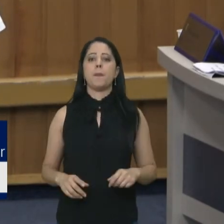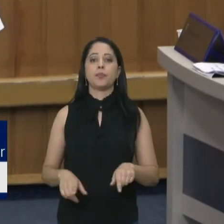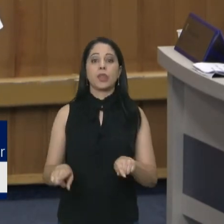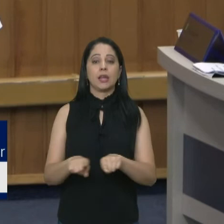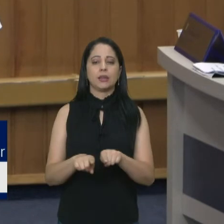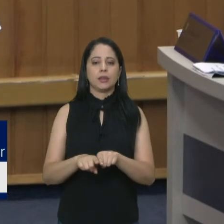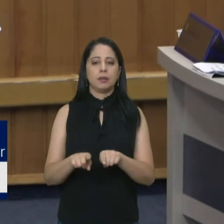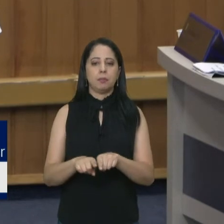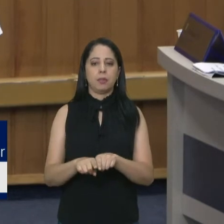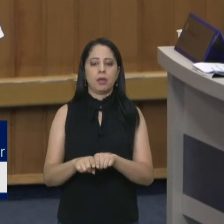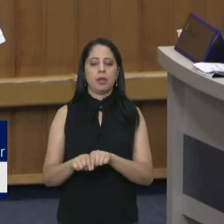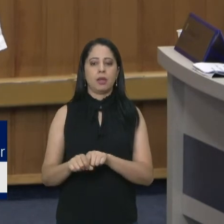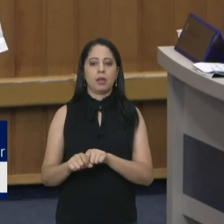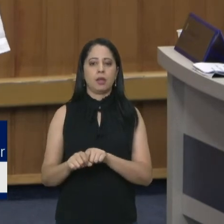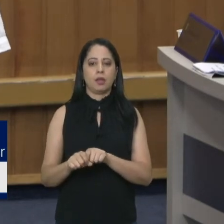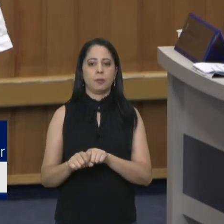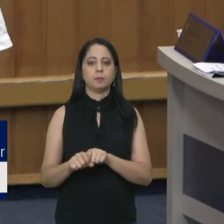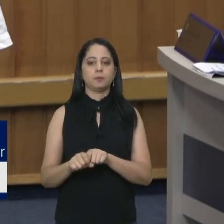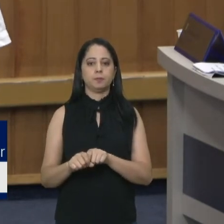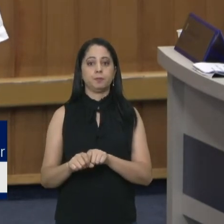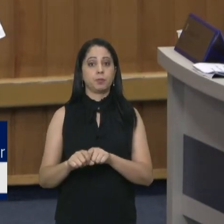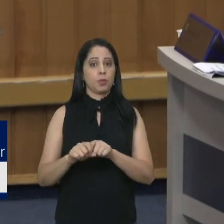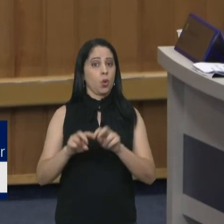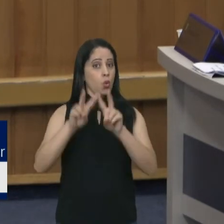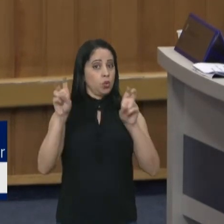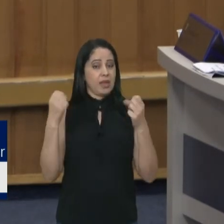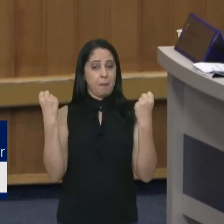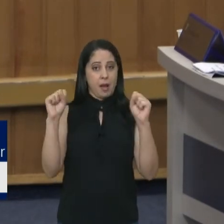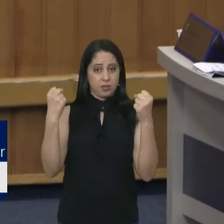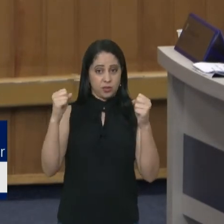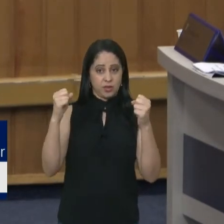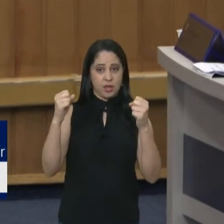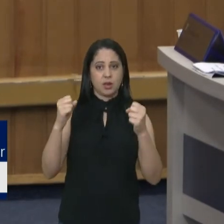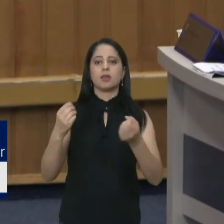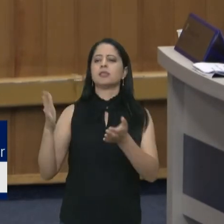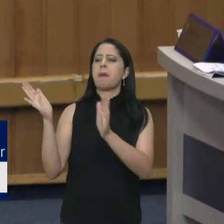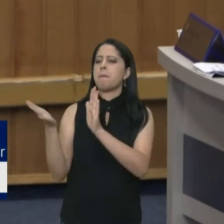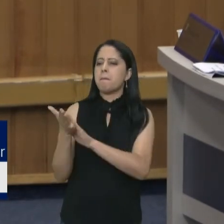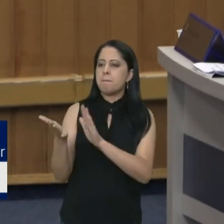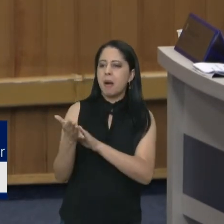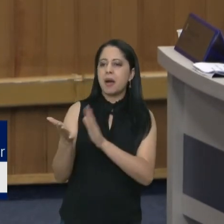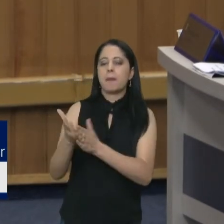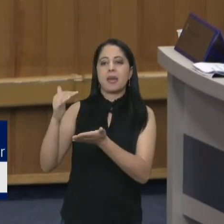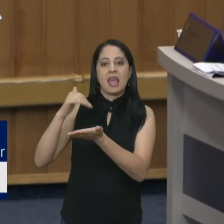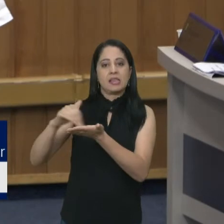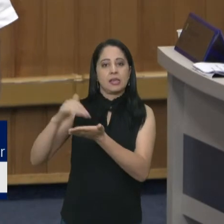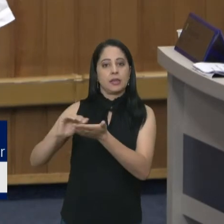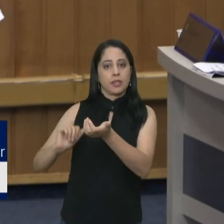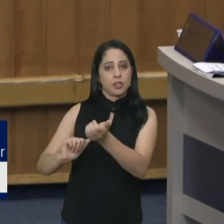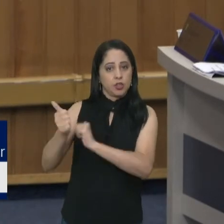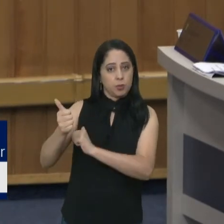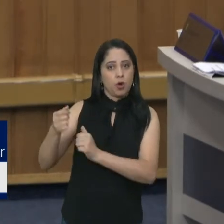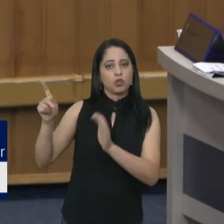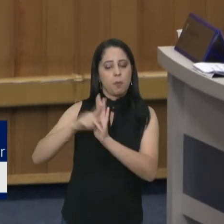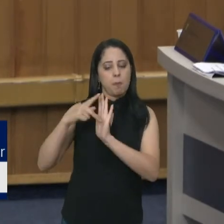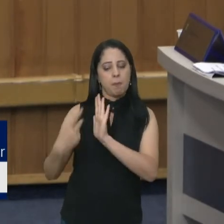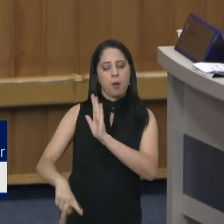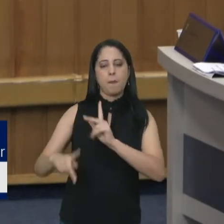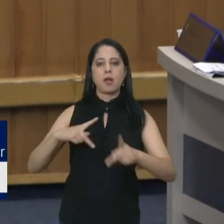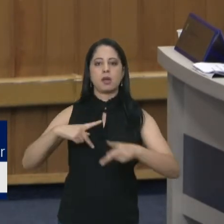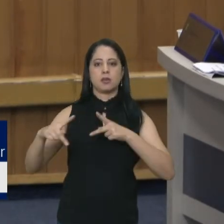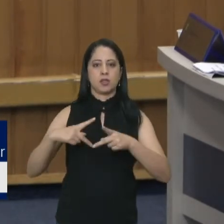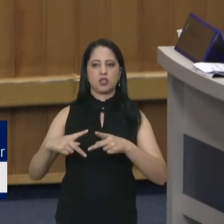para... Nessa área de atividade física, eu quero parabenizar a Secretaria de Esporte, aqui de São José dos Campos, que tem feito um